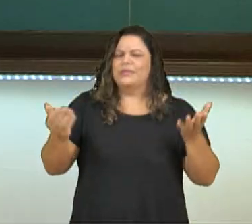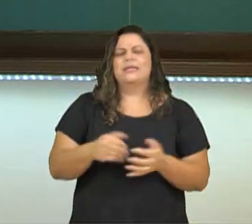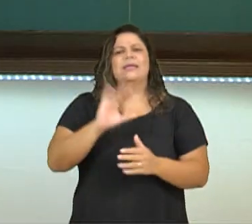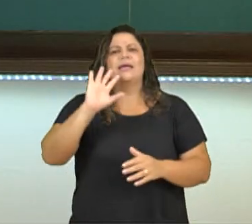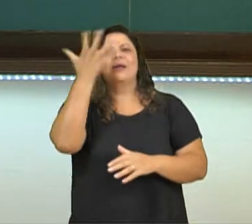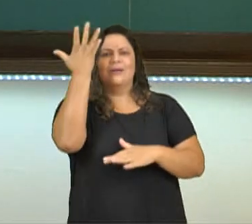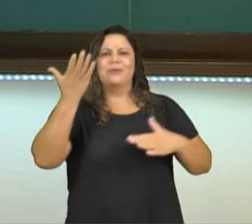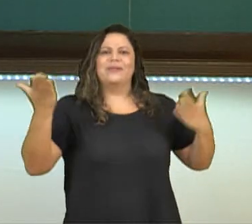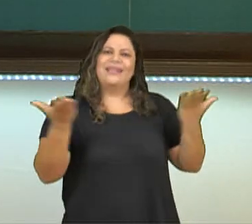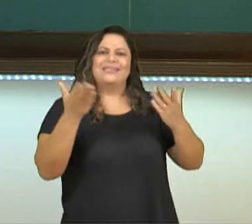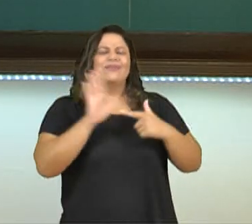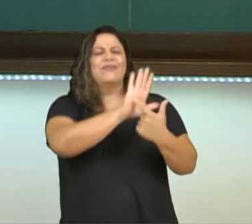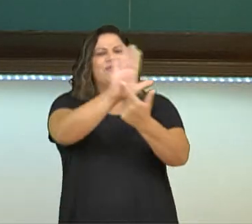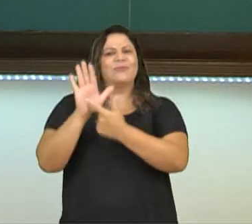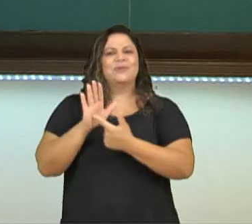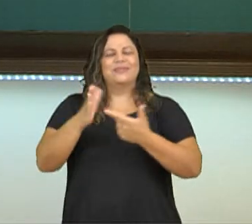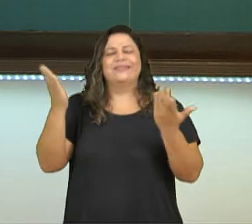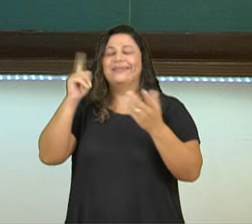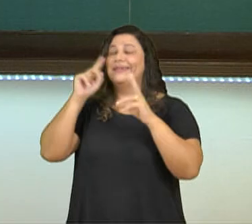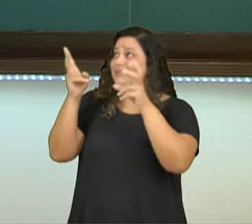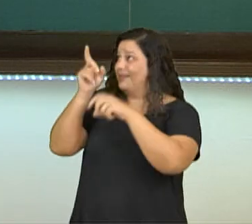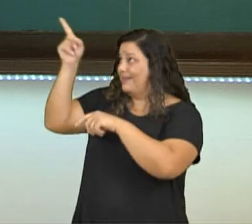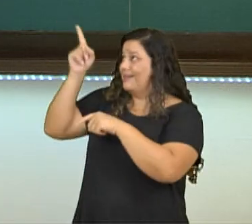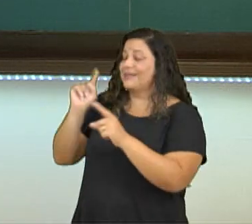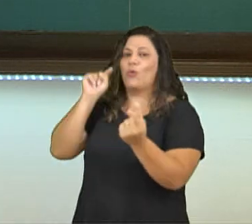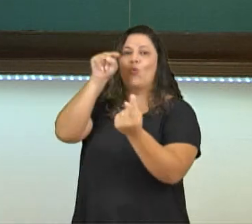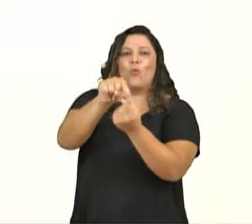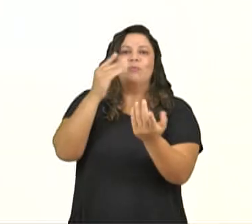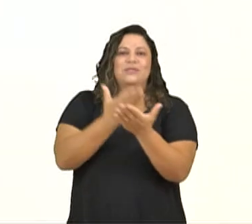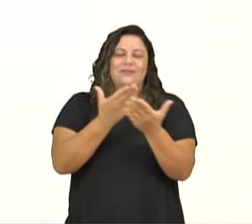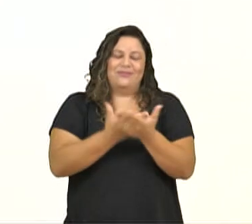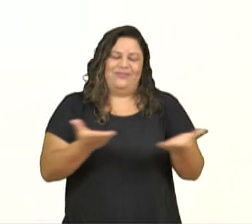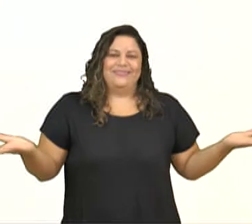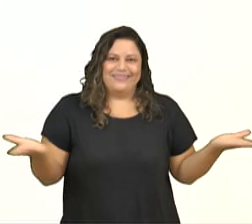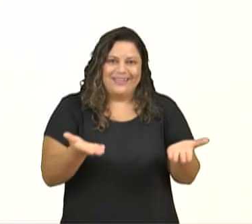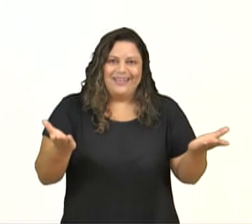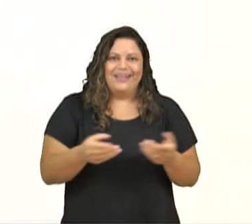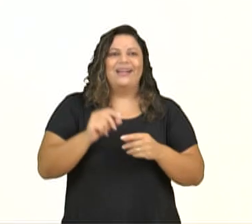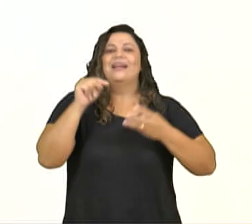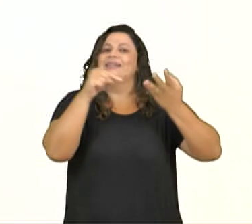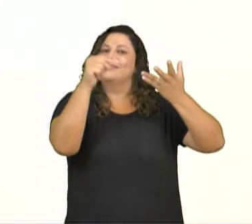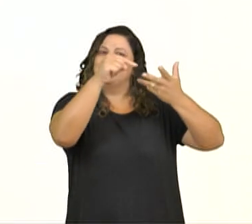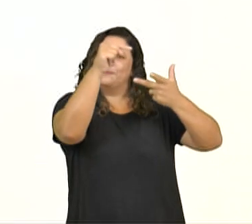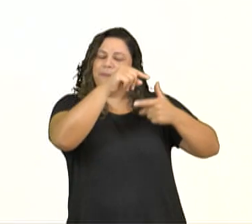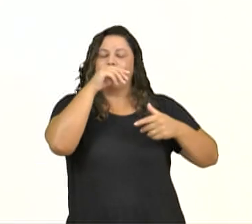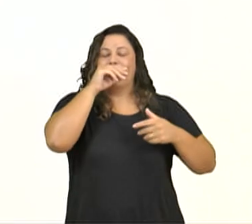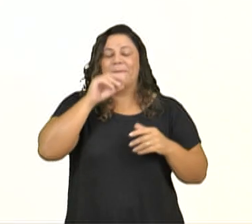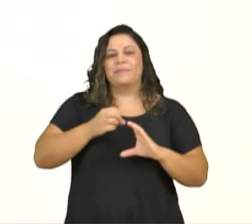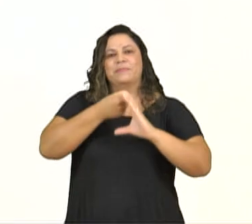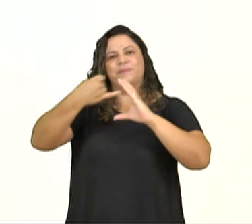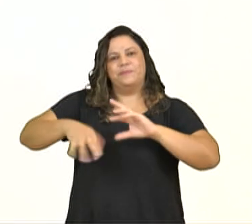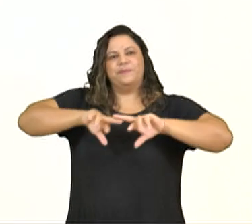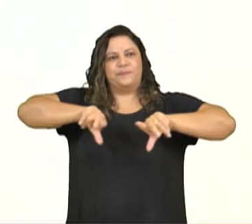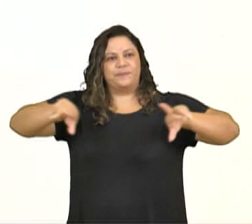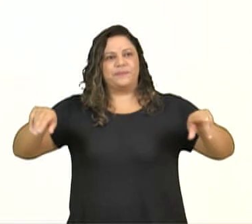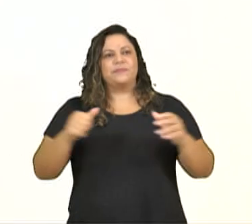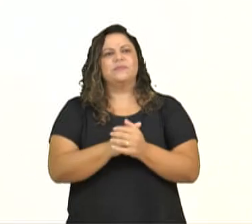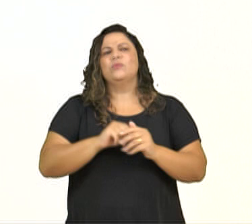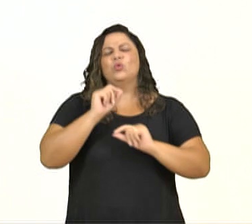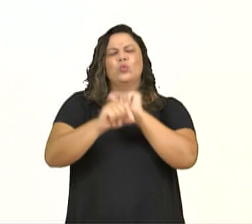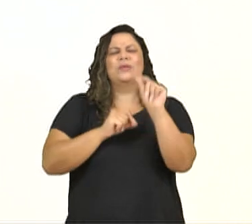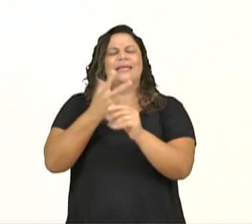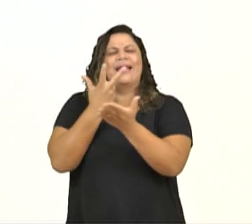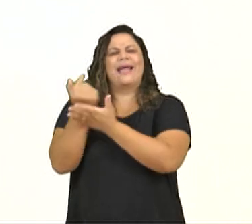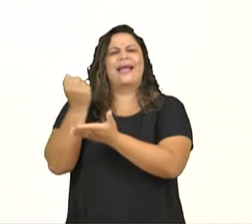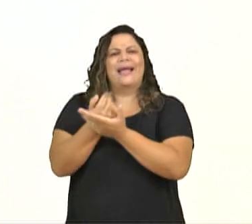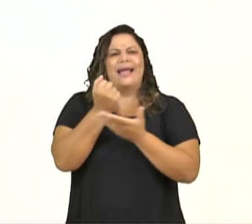agora eu vou apresentar para vocês aqui na tela os objetivos da nossa aula de hoje, que são caracterizar consumo e consumismo e analisar